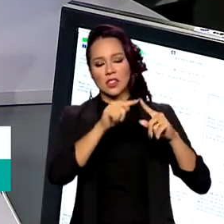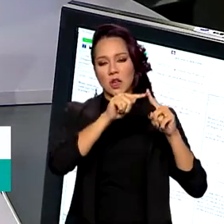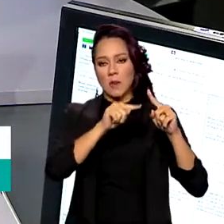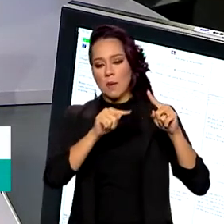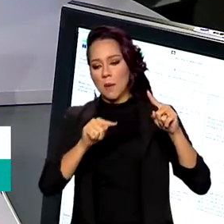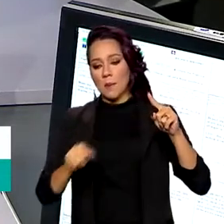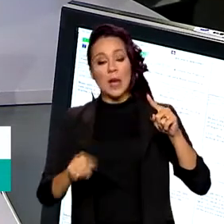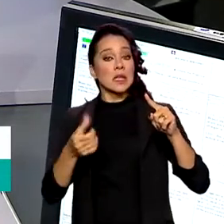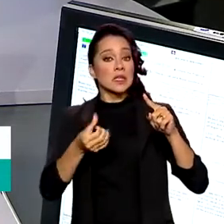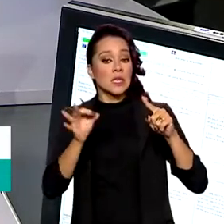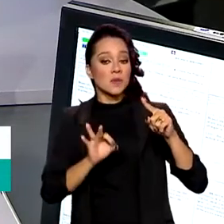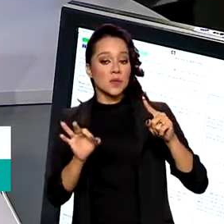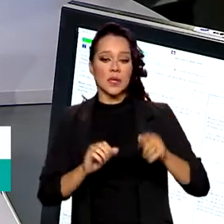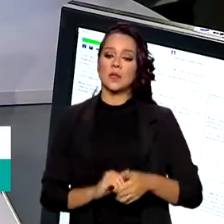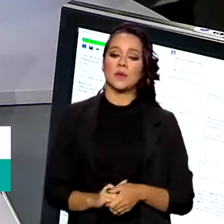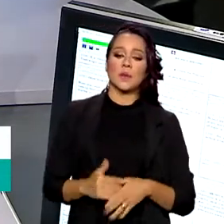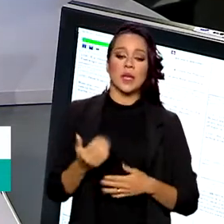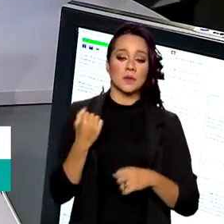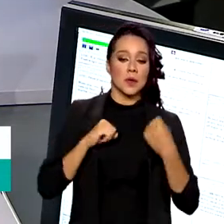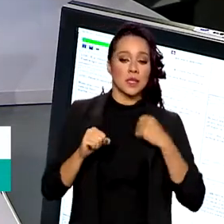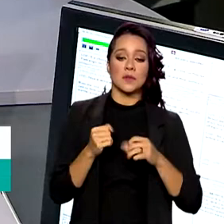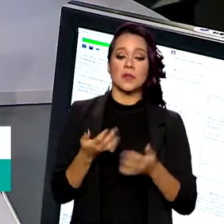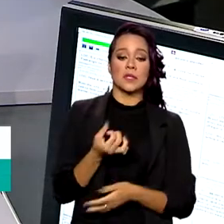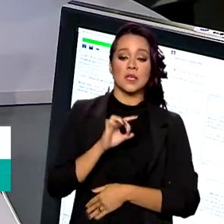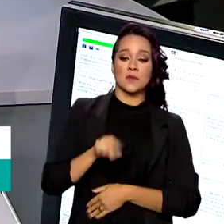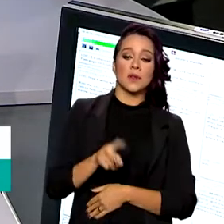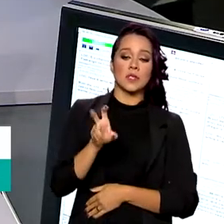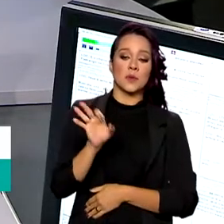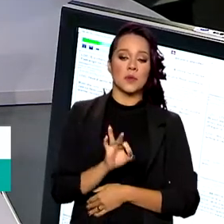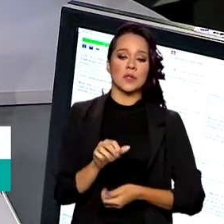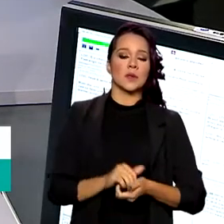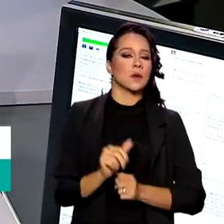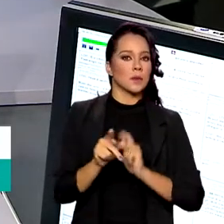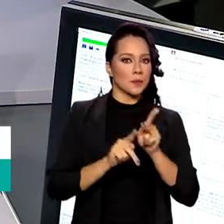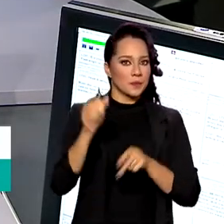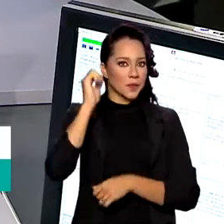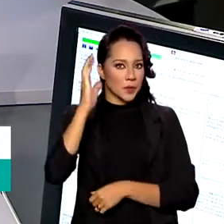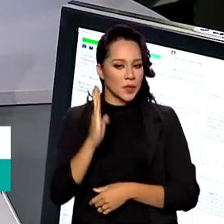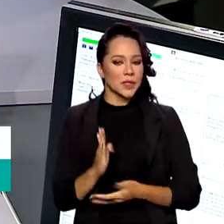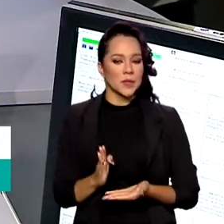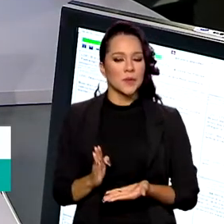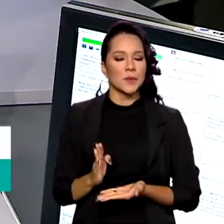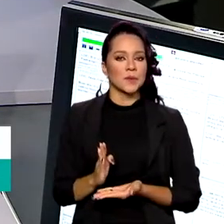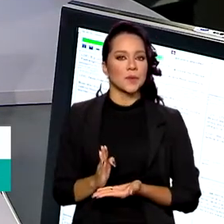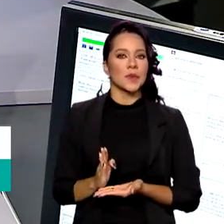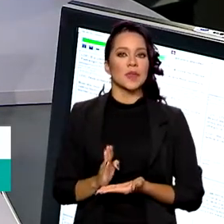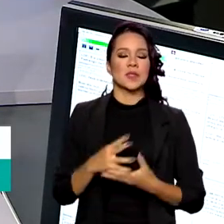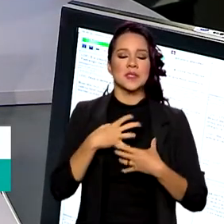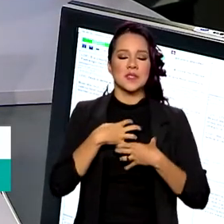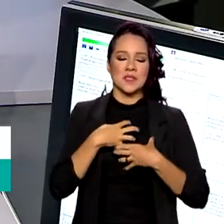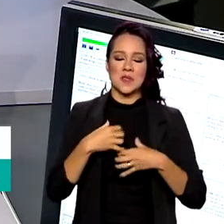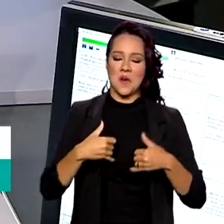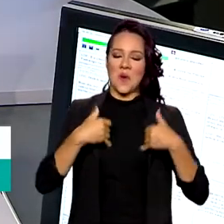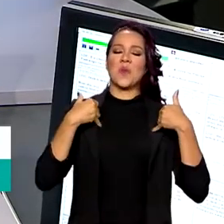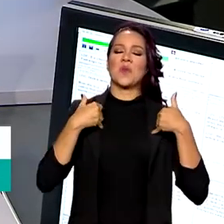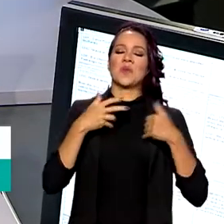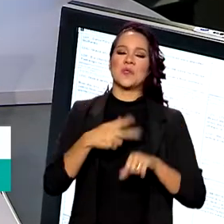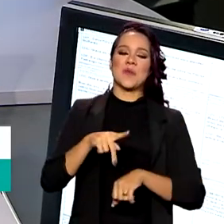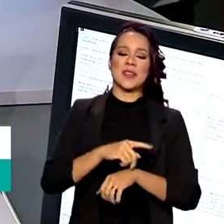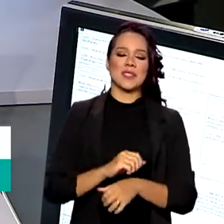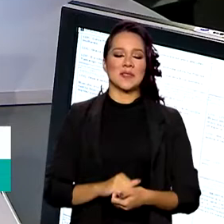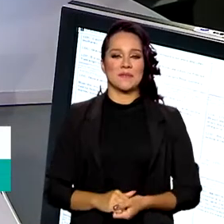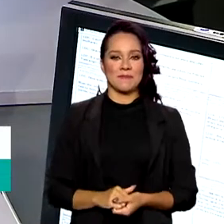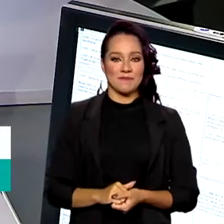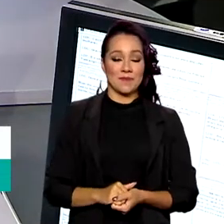6%. as últimas estimativas são 6,5%. então brasileiros do país